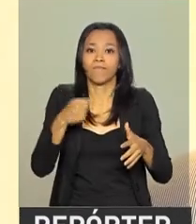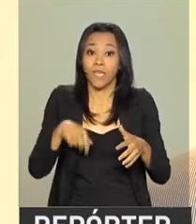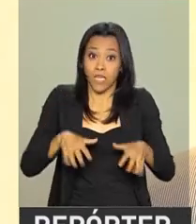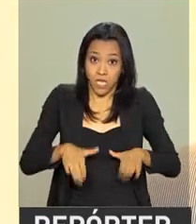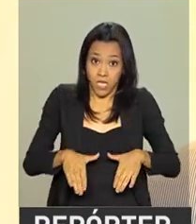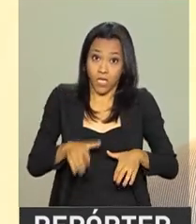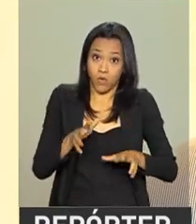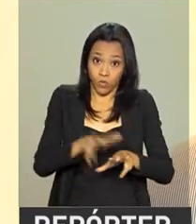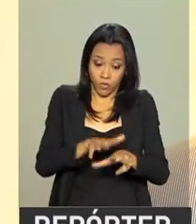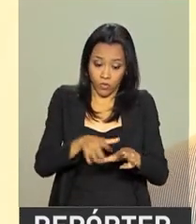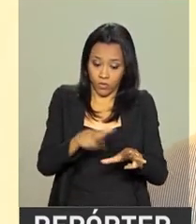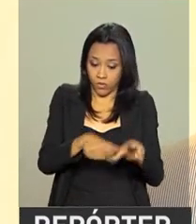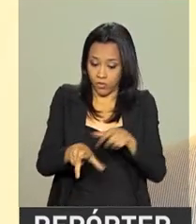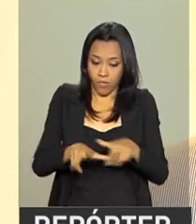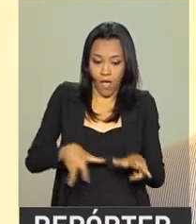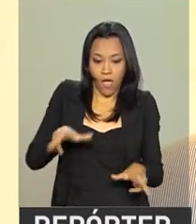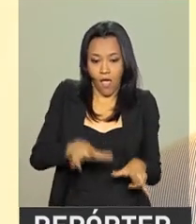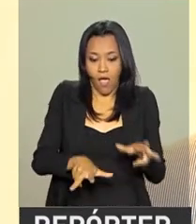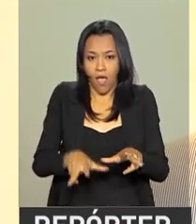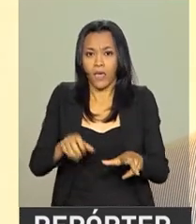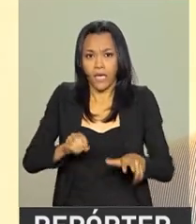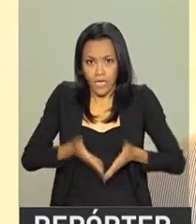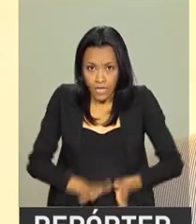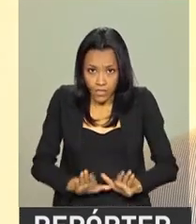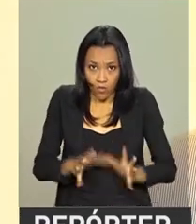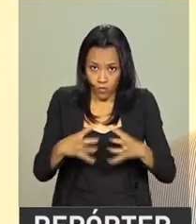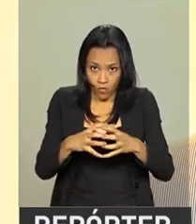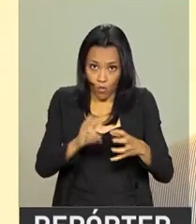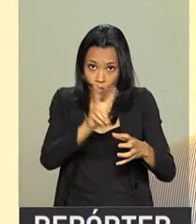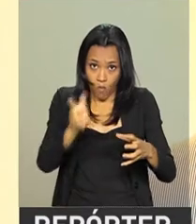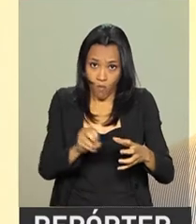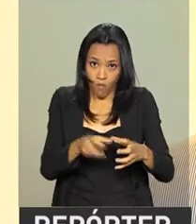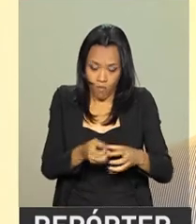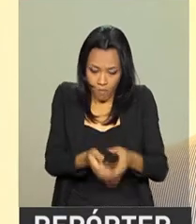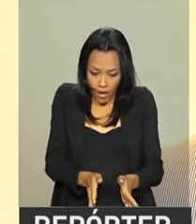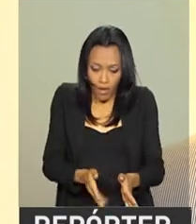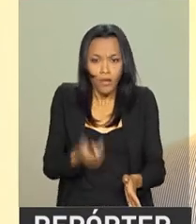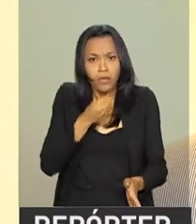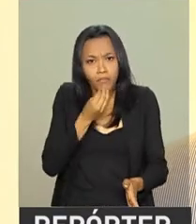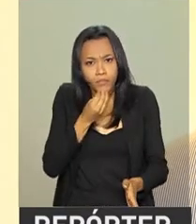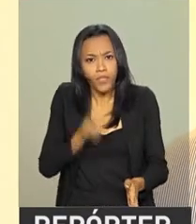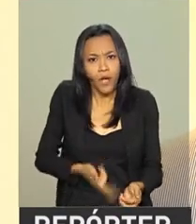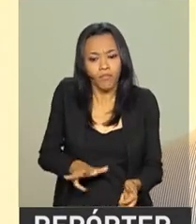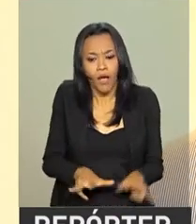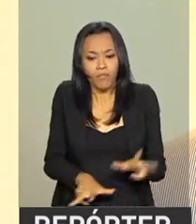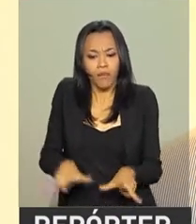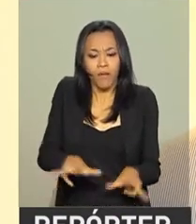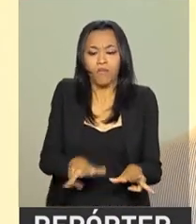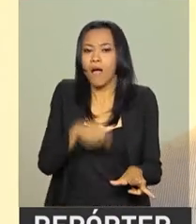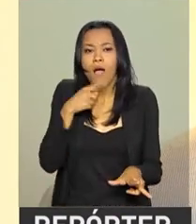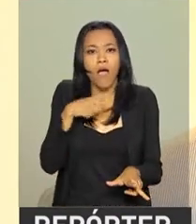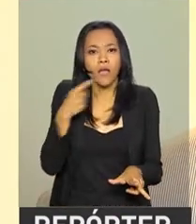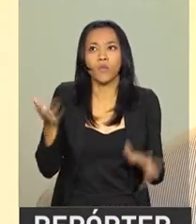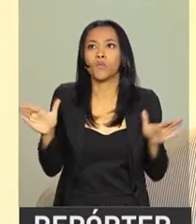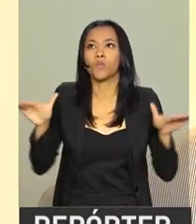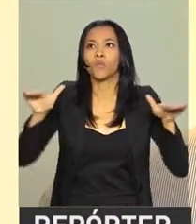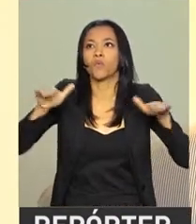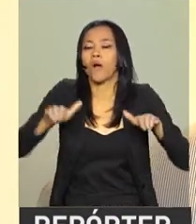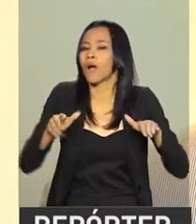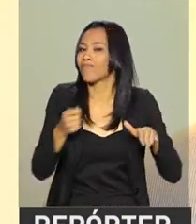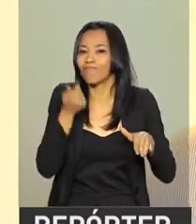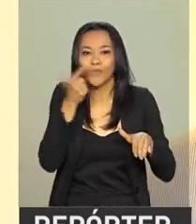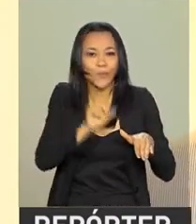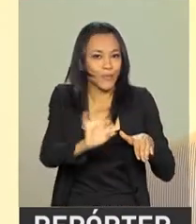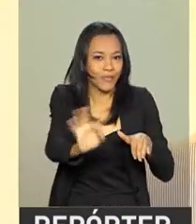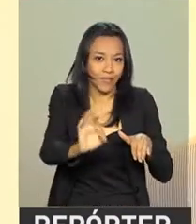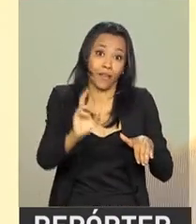e significa dizer que esse animal depois que nascia possivelmente podia caminhar mas não podia voar e isso é um dos principais aspectos